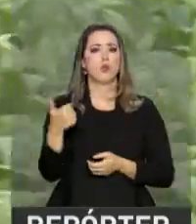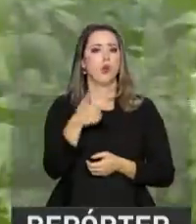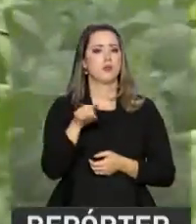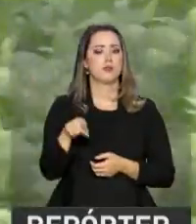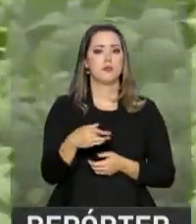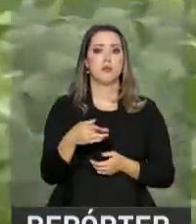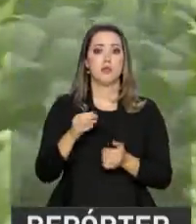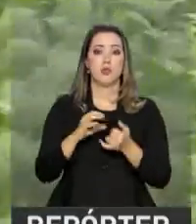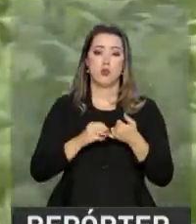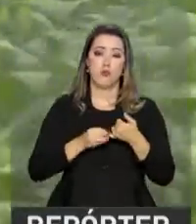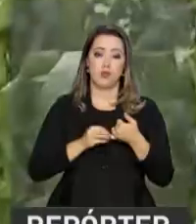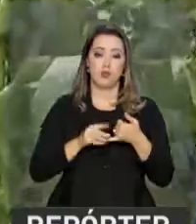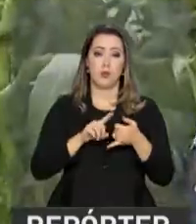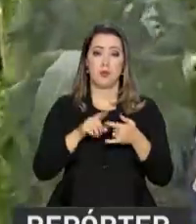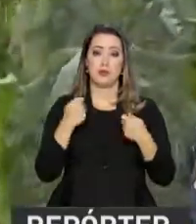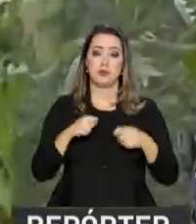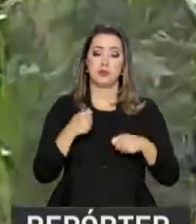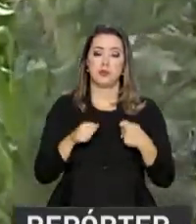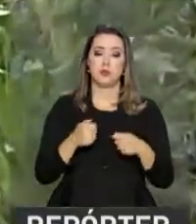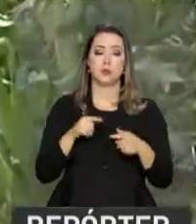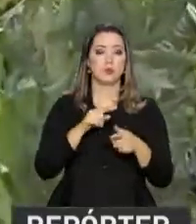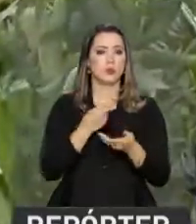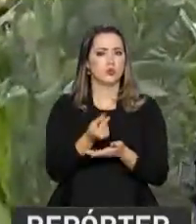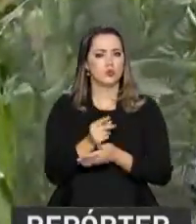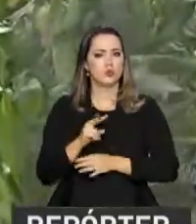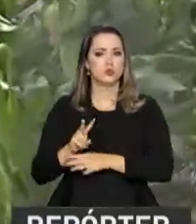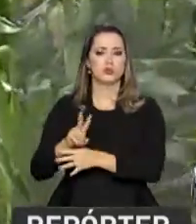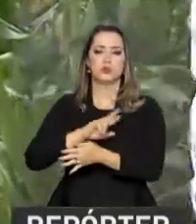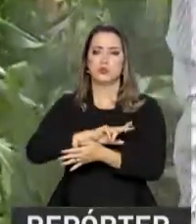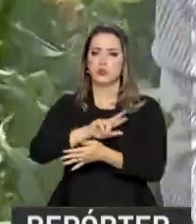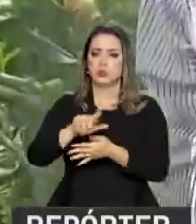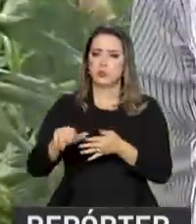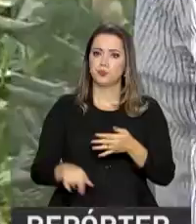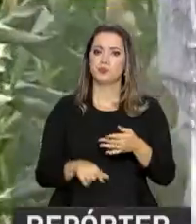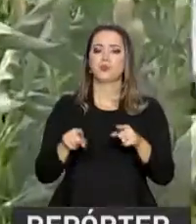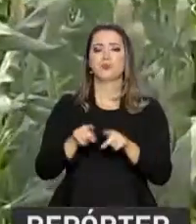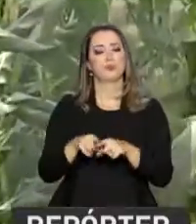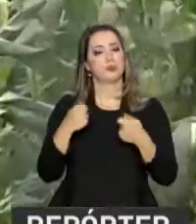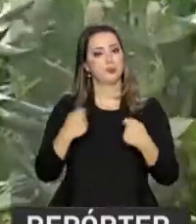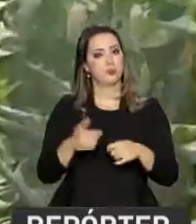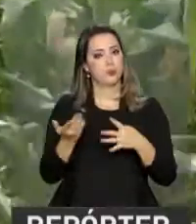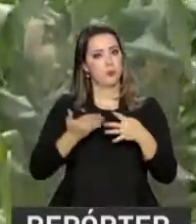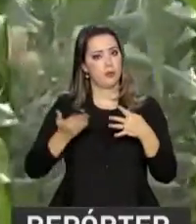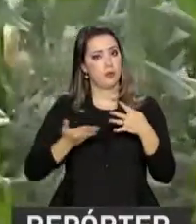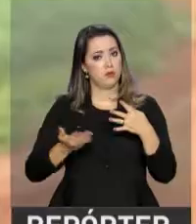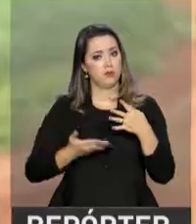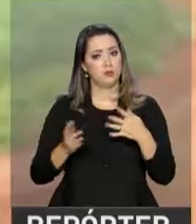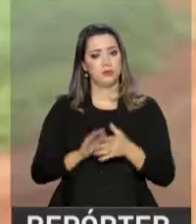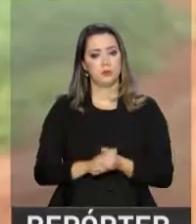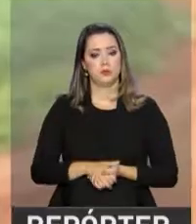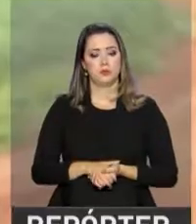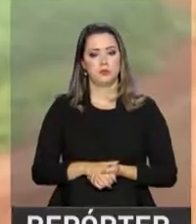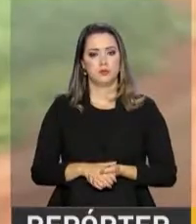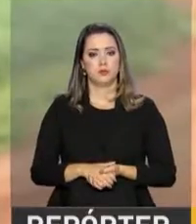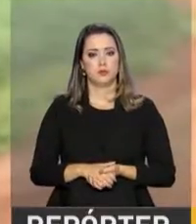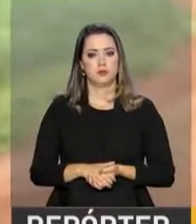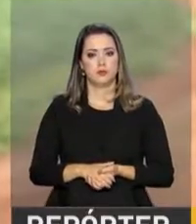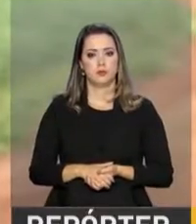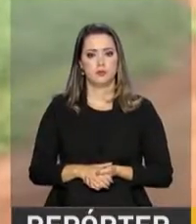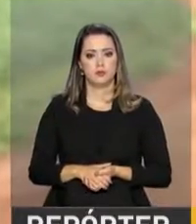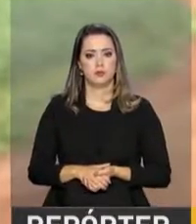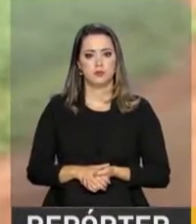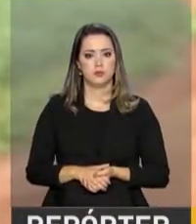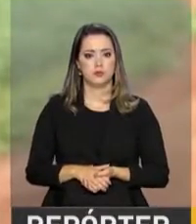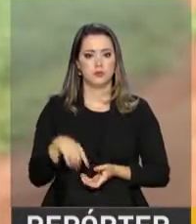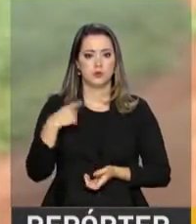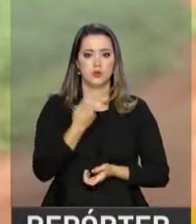de feijão. Mas para isso, precisou investir em vários insumos e ter acesso aos créditos bancários. Nós dependemos muito